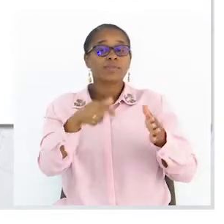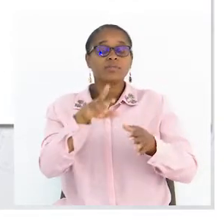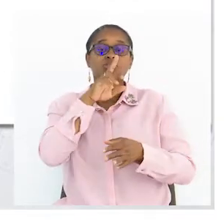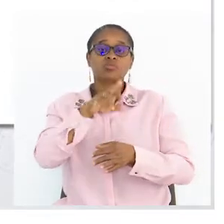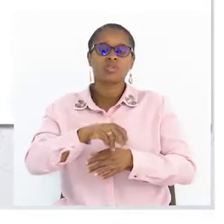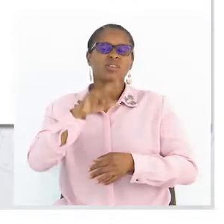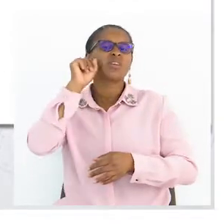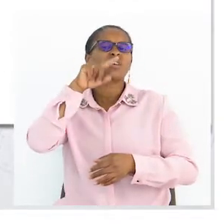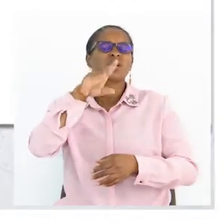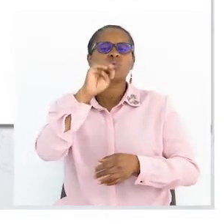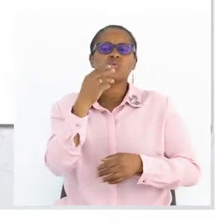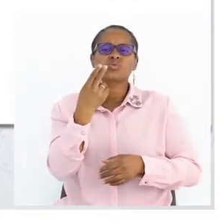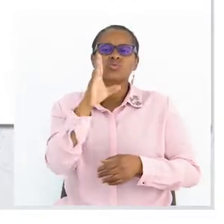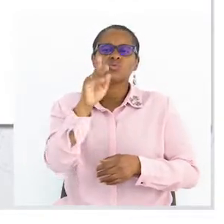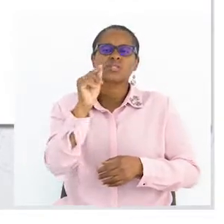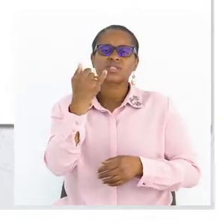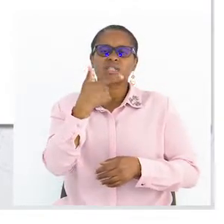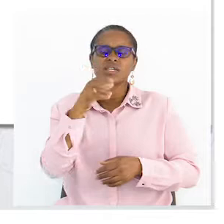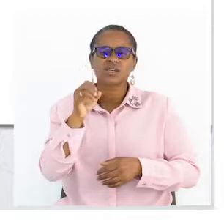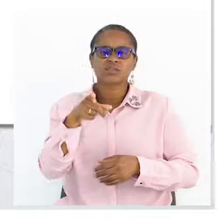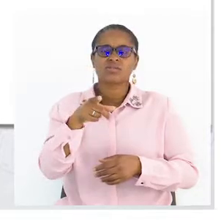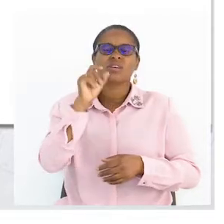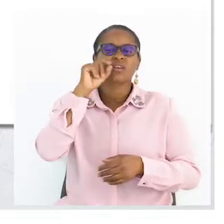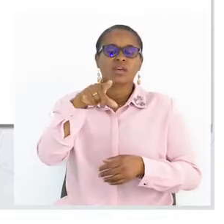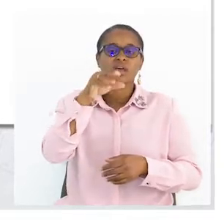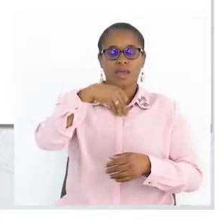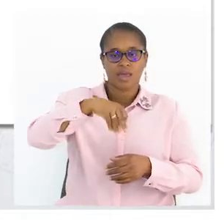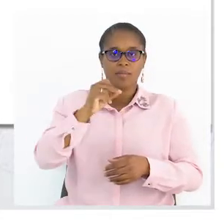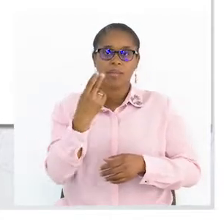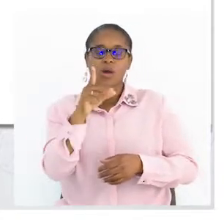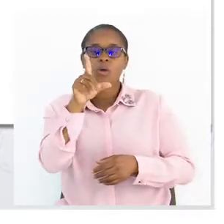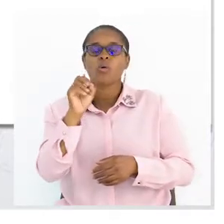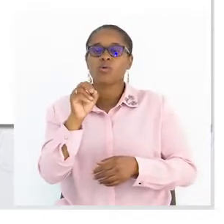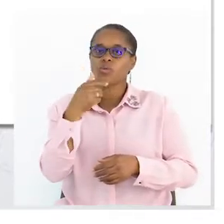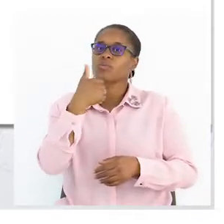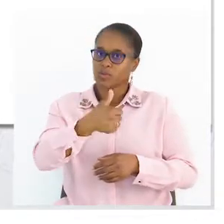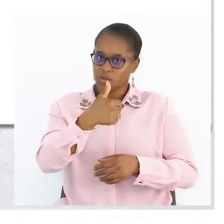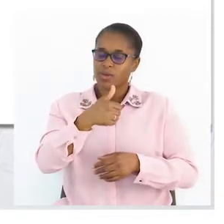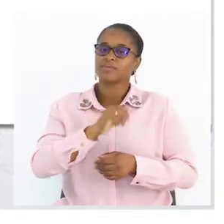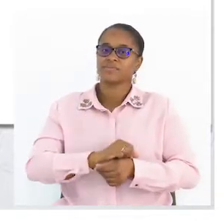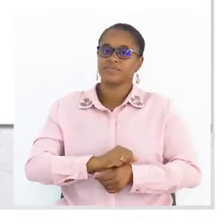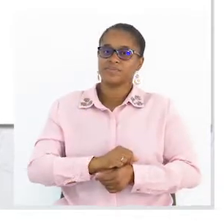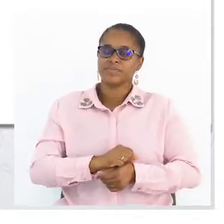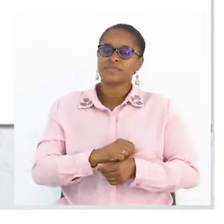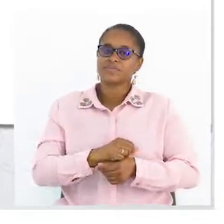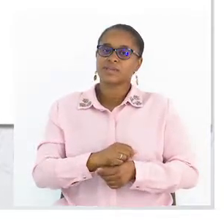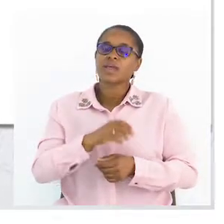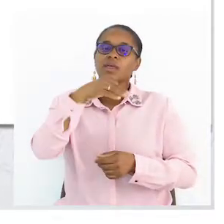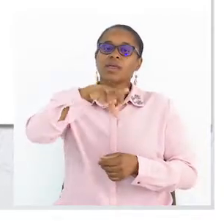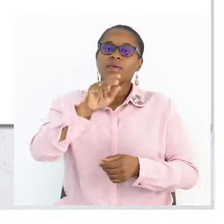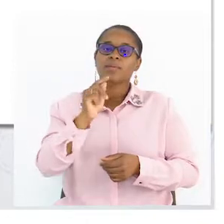resposta. Quem é o sujeito desta frase? O sujeito é o Paulo. Muito bem, correto. E o predicado?